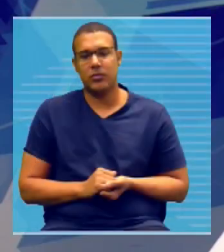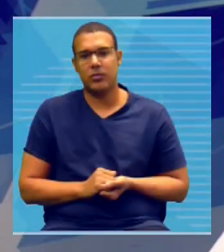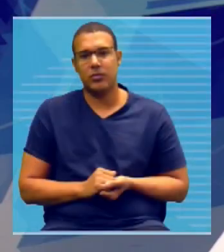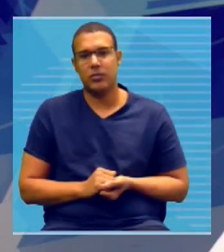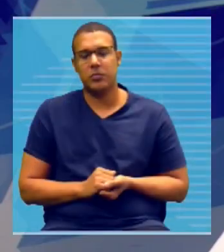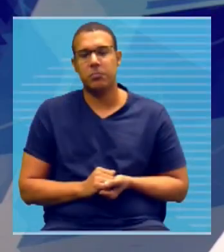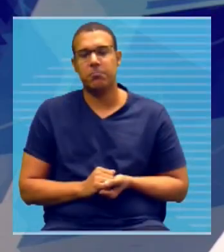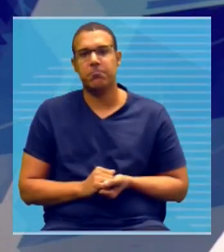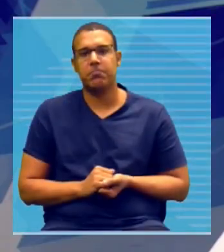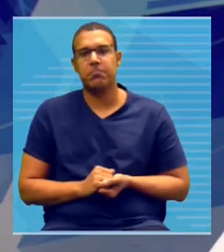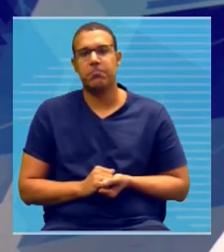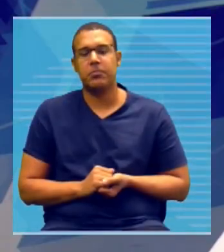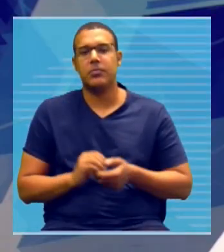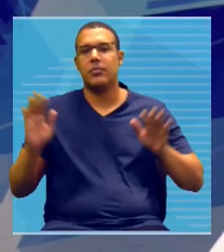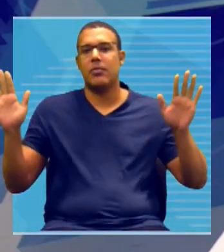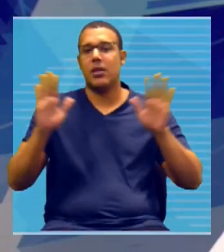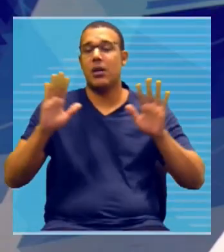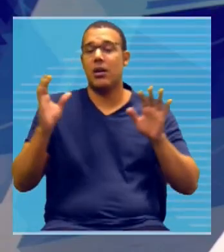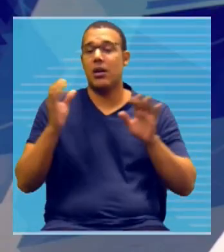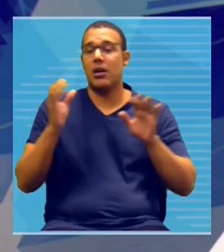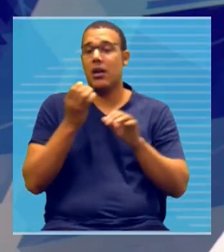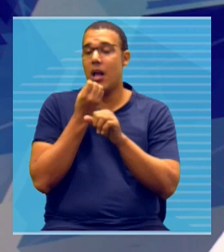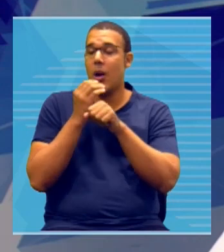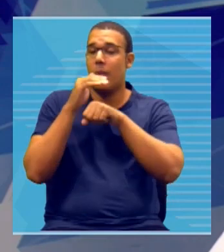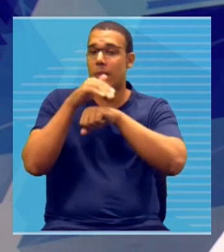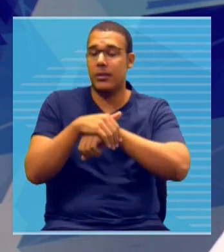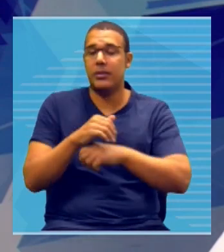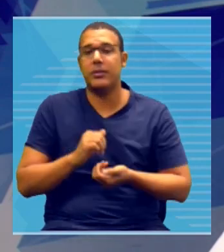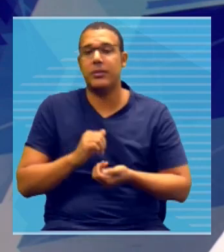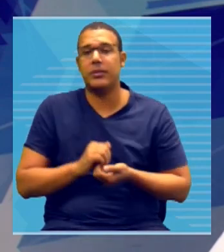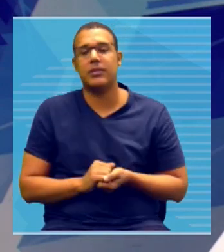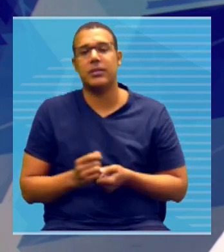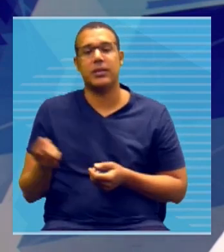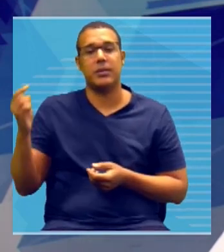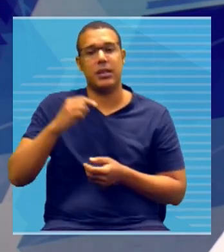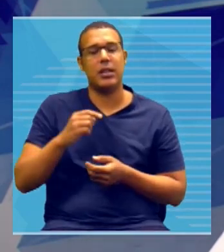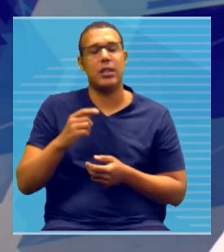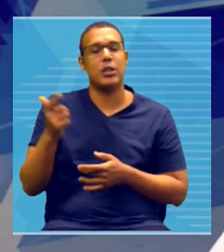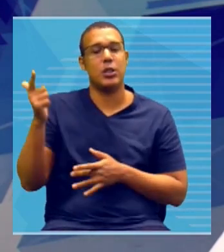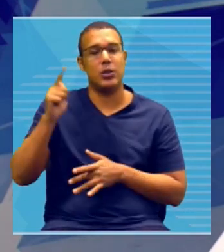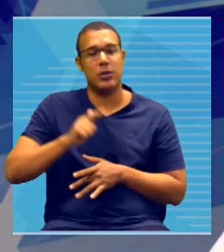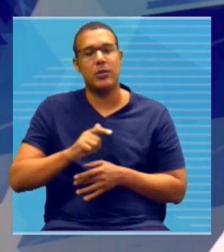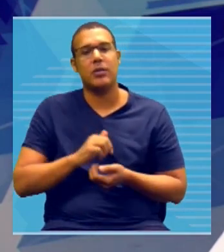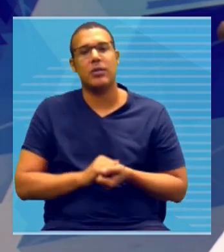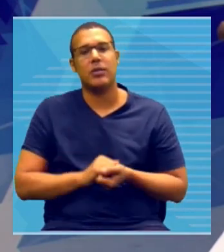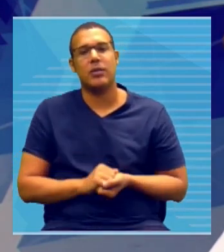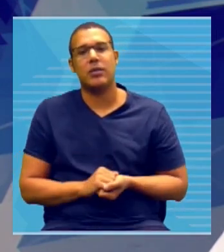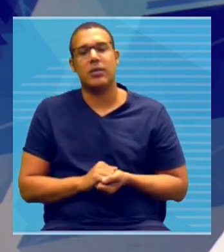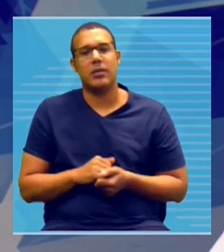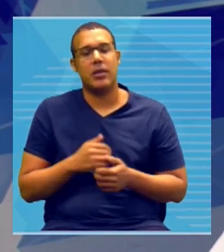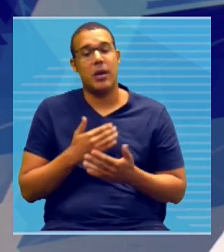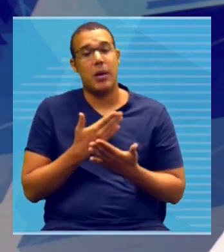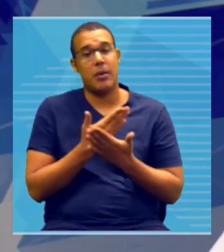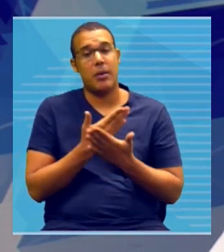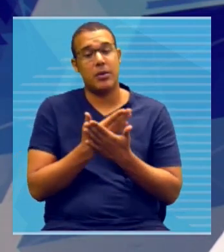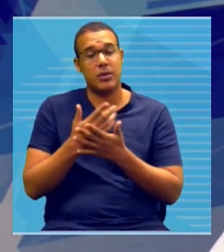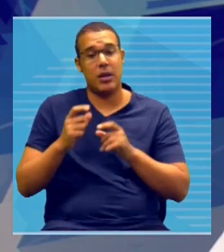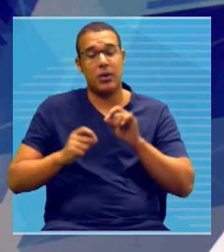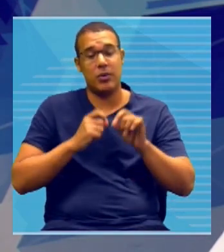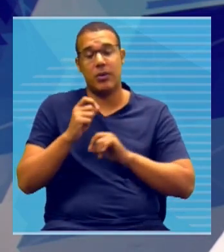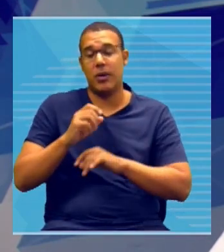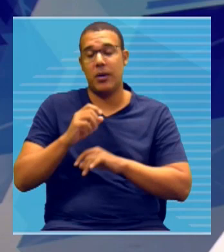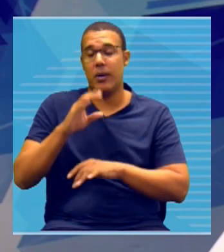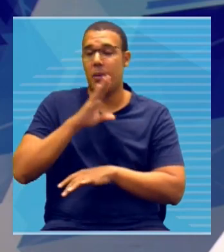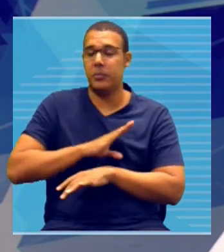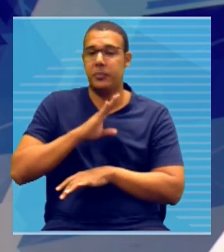Olá meus amados Boa noite aqui estamos mais uma vez para falar da nossa querida